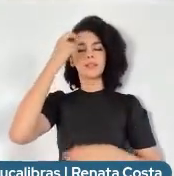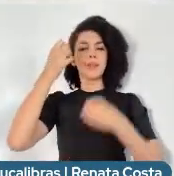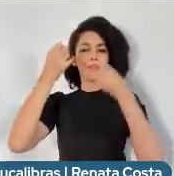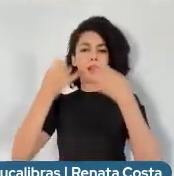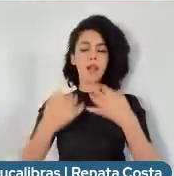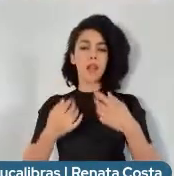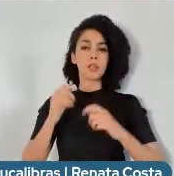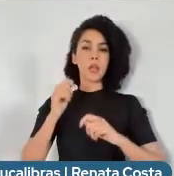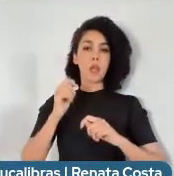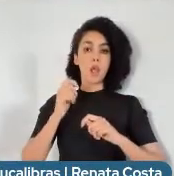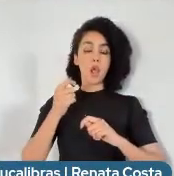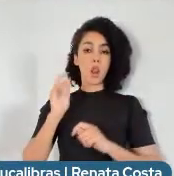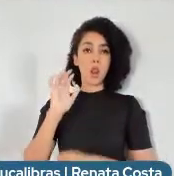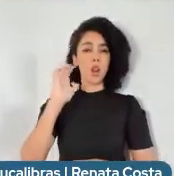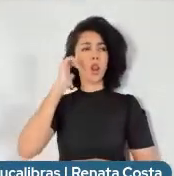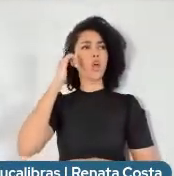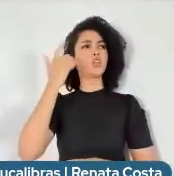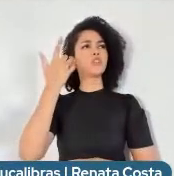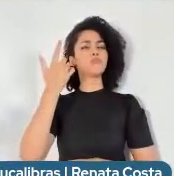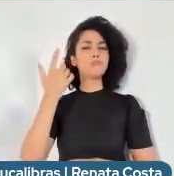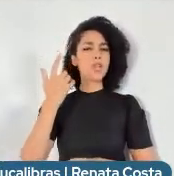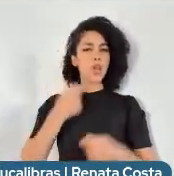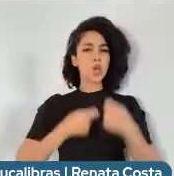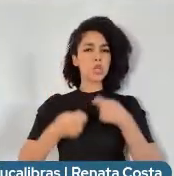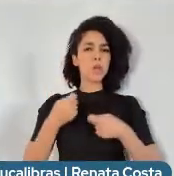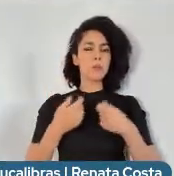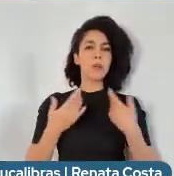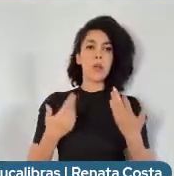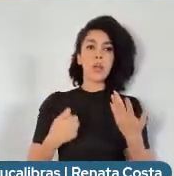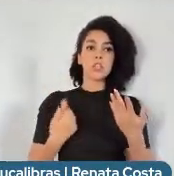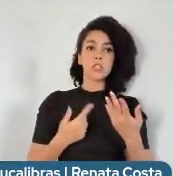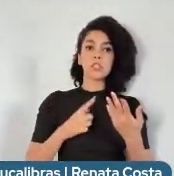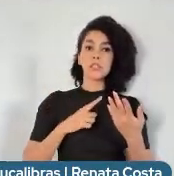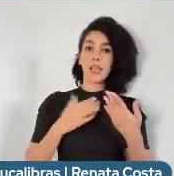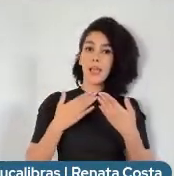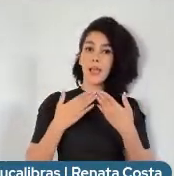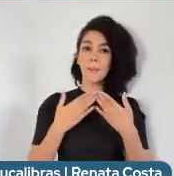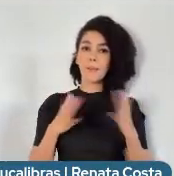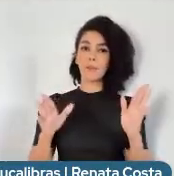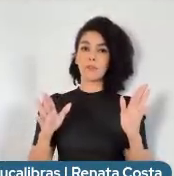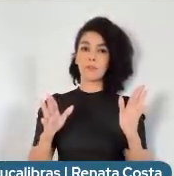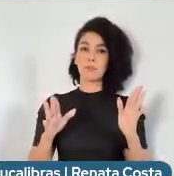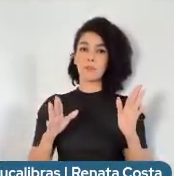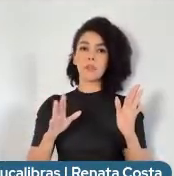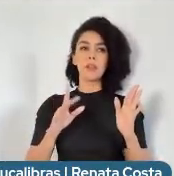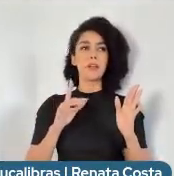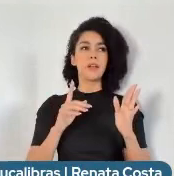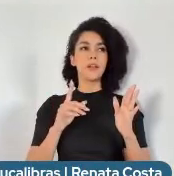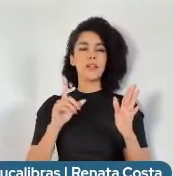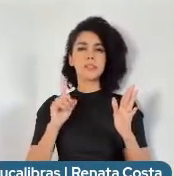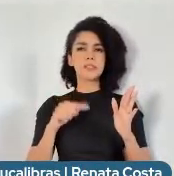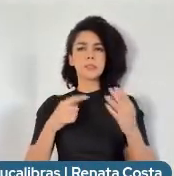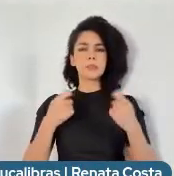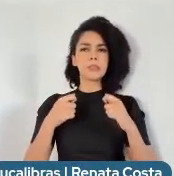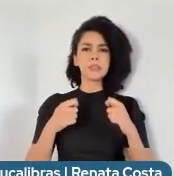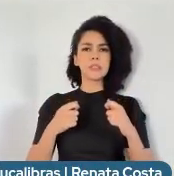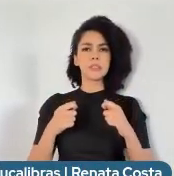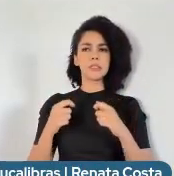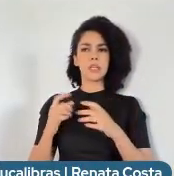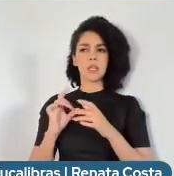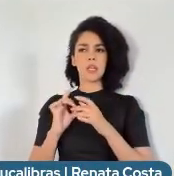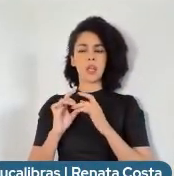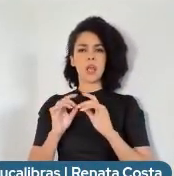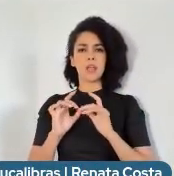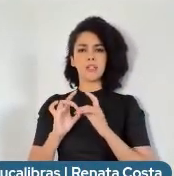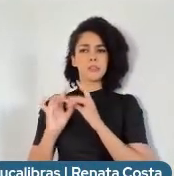econômica também, que, puxa vida, a gente vai estar muitas vezes abrindo mão aqui de uma receita para a gente ganhar muito mais.